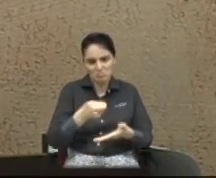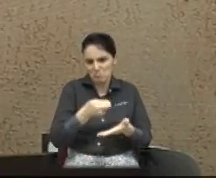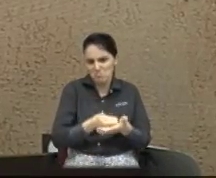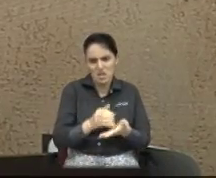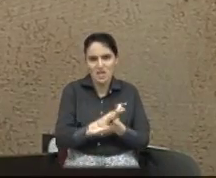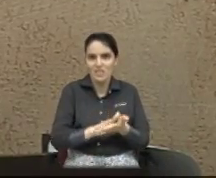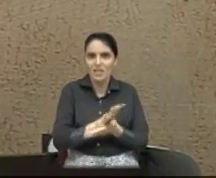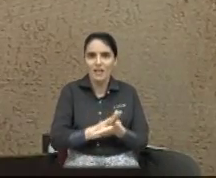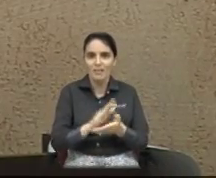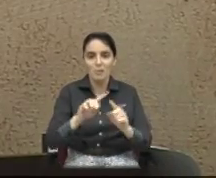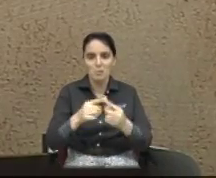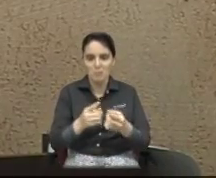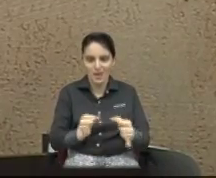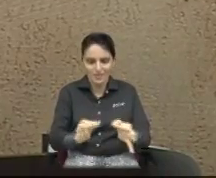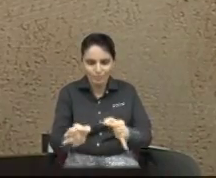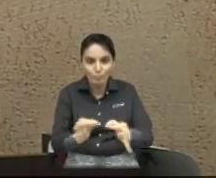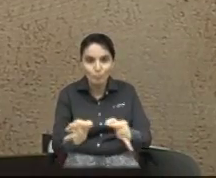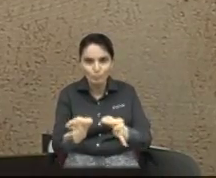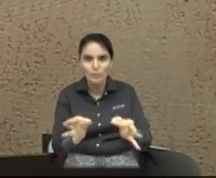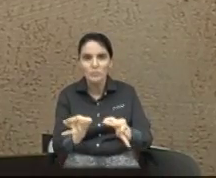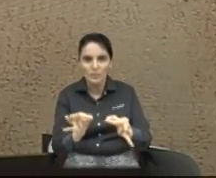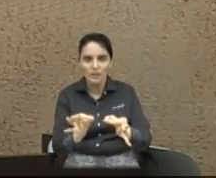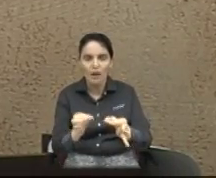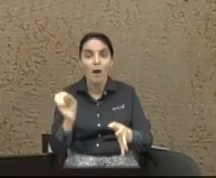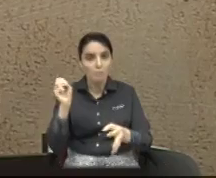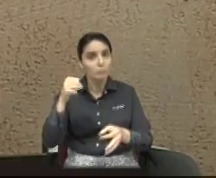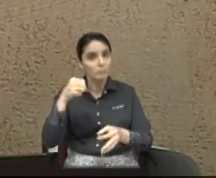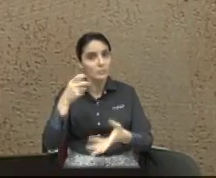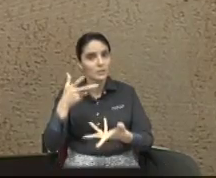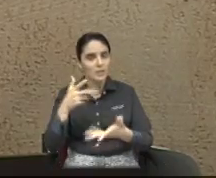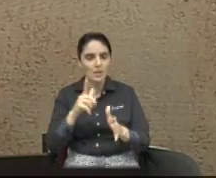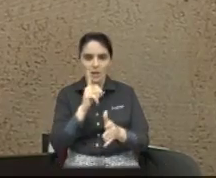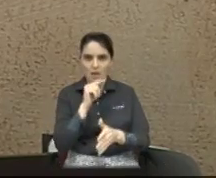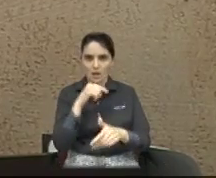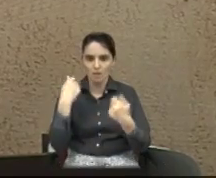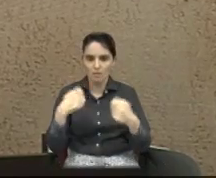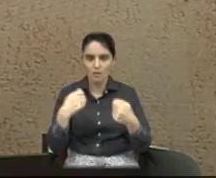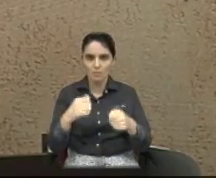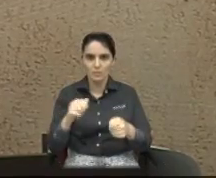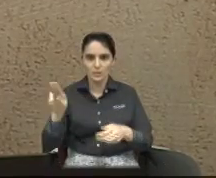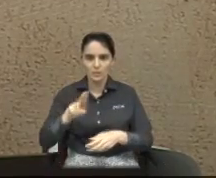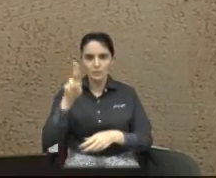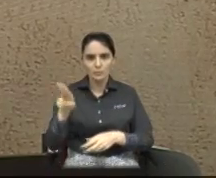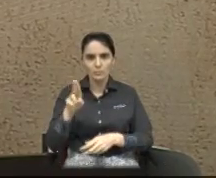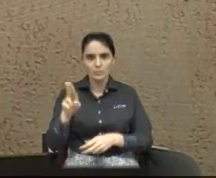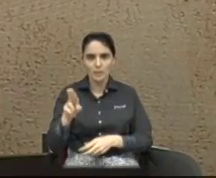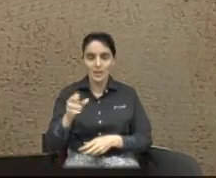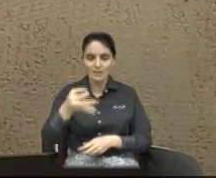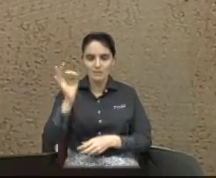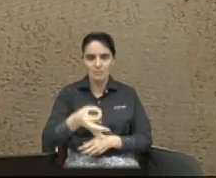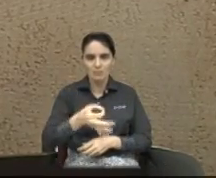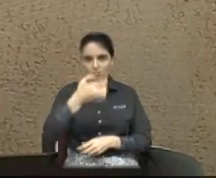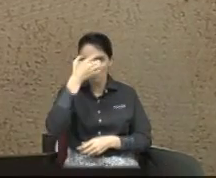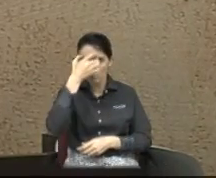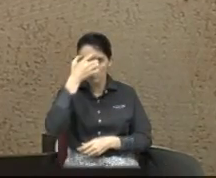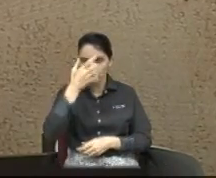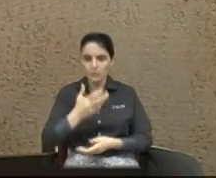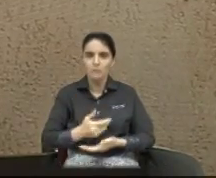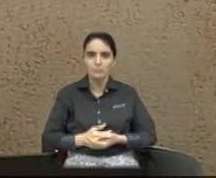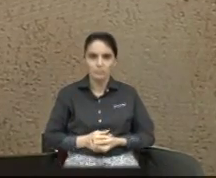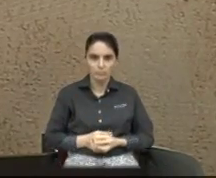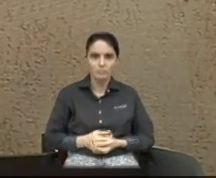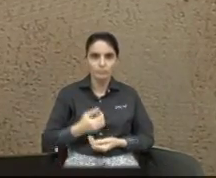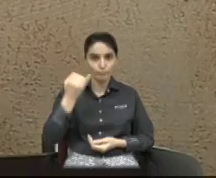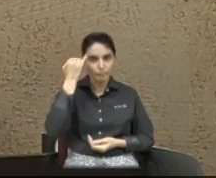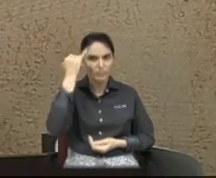e serviço de entrega. Portanto, a água precisa ser bem utilizada, de modo racional, econômico e